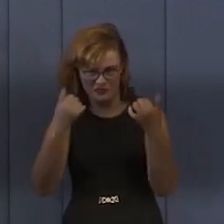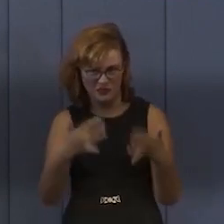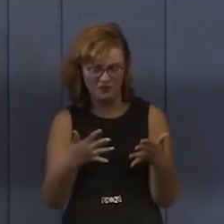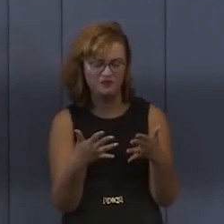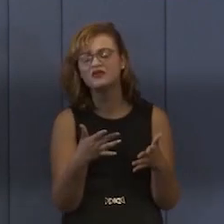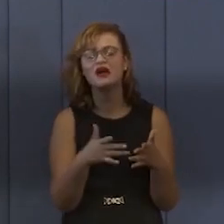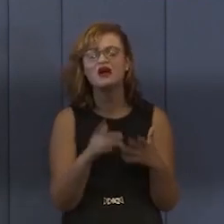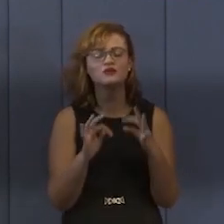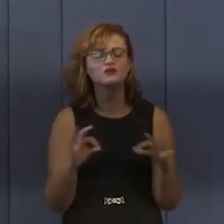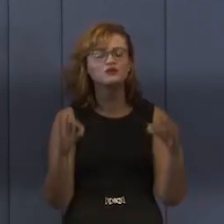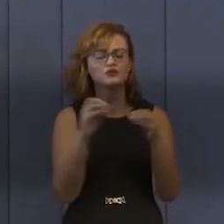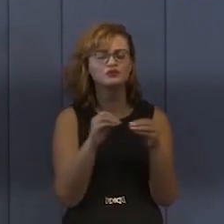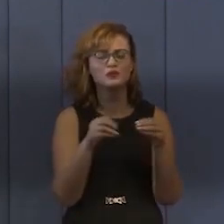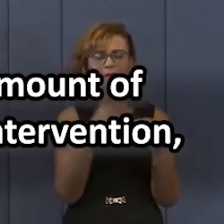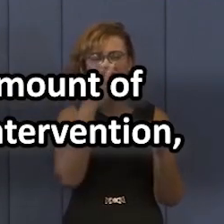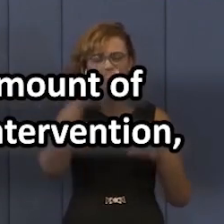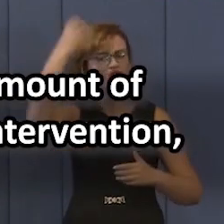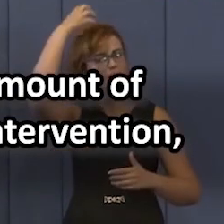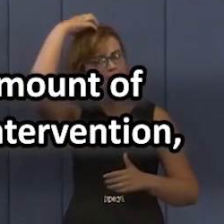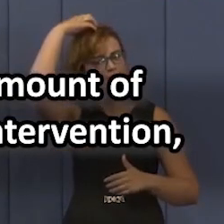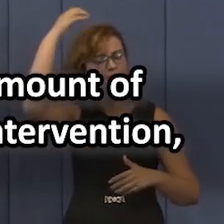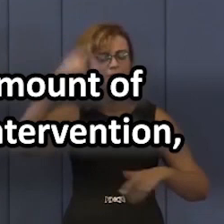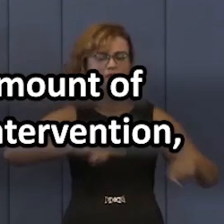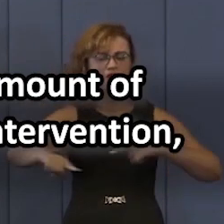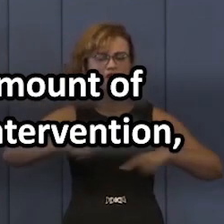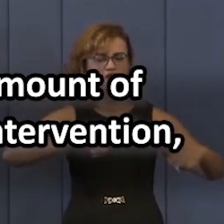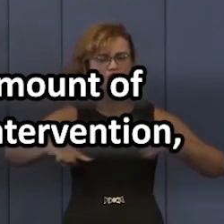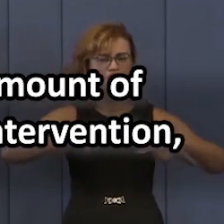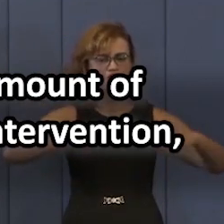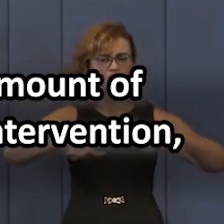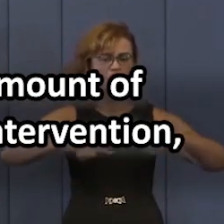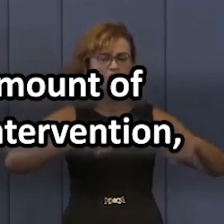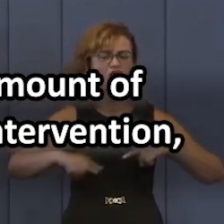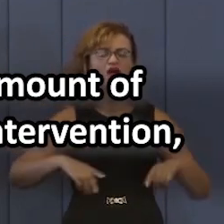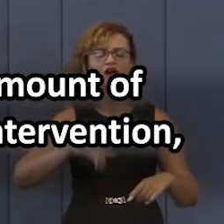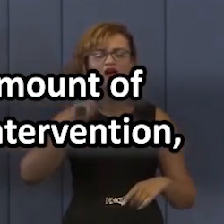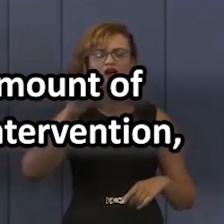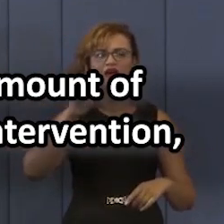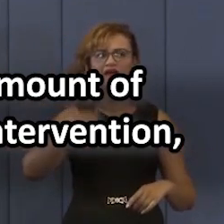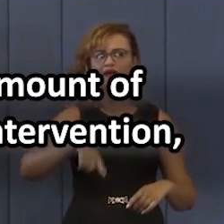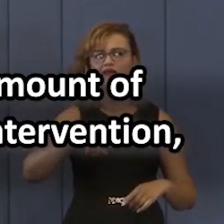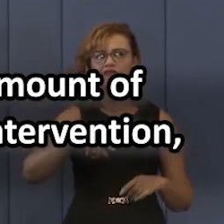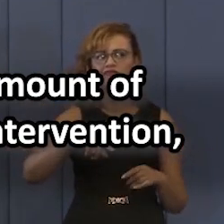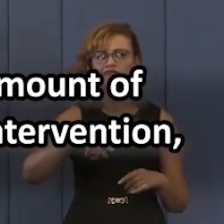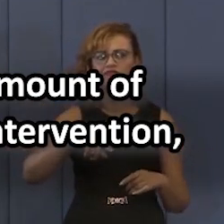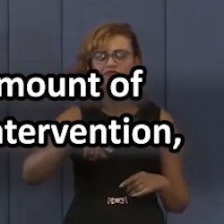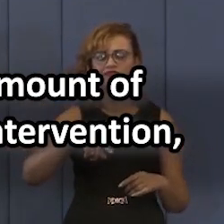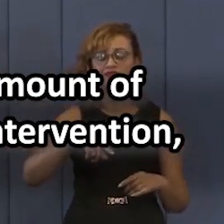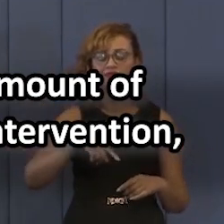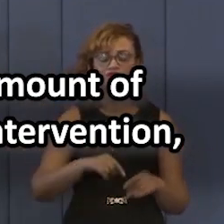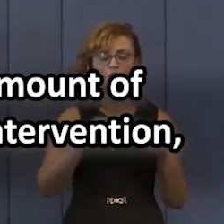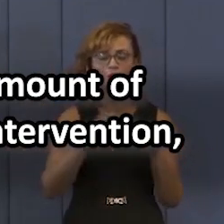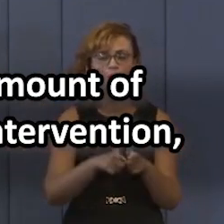Business and Family, toda essa ordem imperialista, ela gera